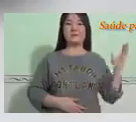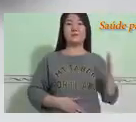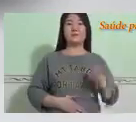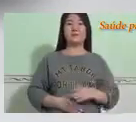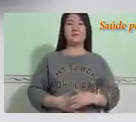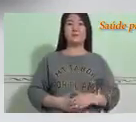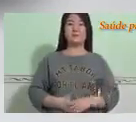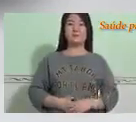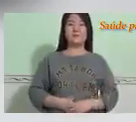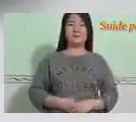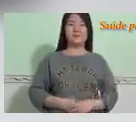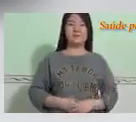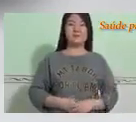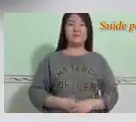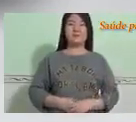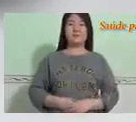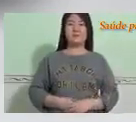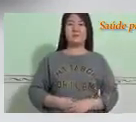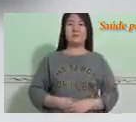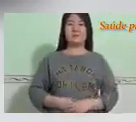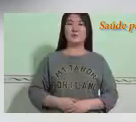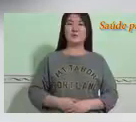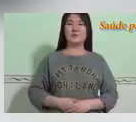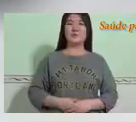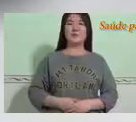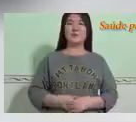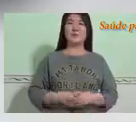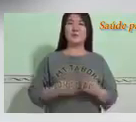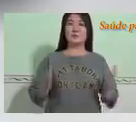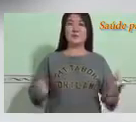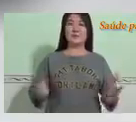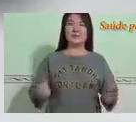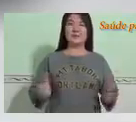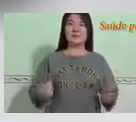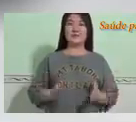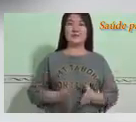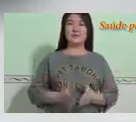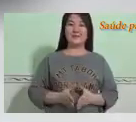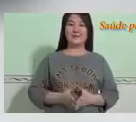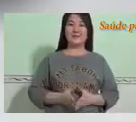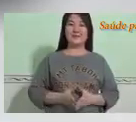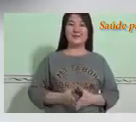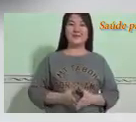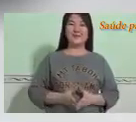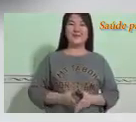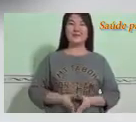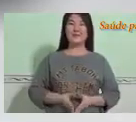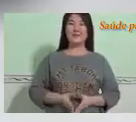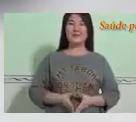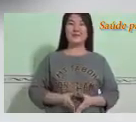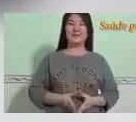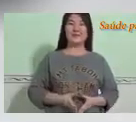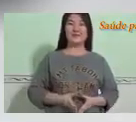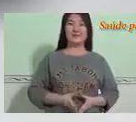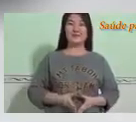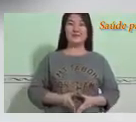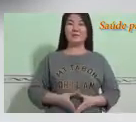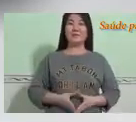talheres e lavar frequentemente as mãos, já que as mãos correspondem à principal via de transmissão e contágio